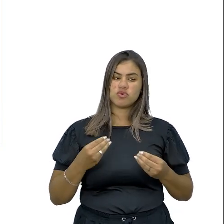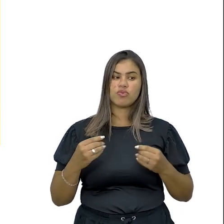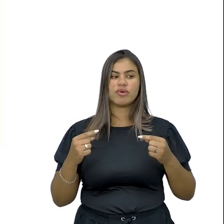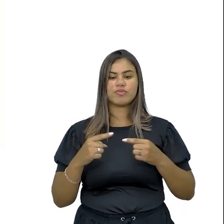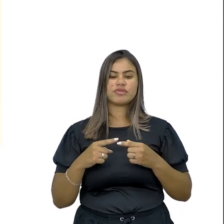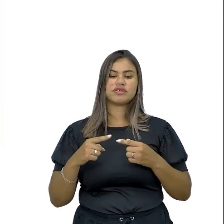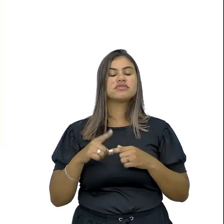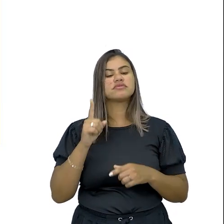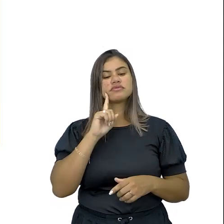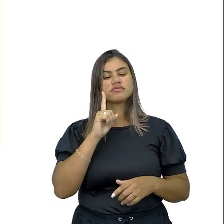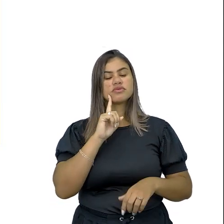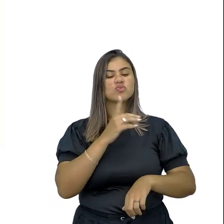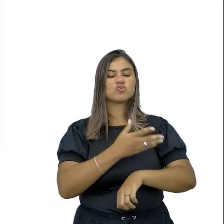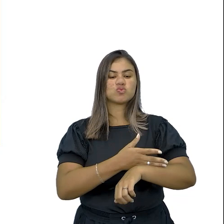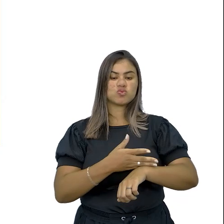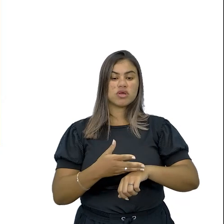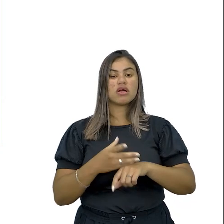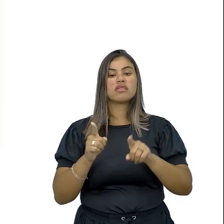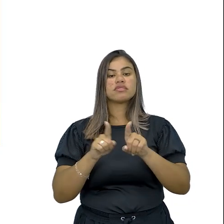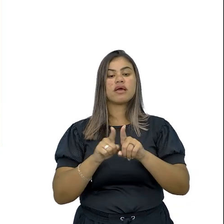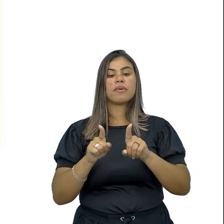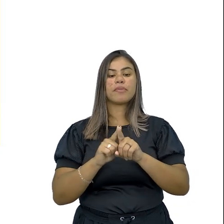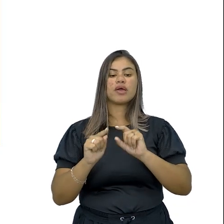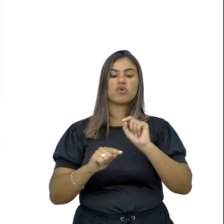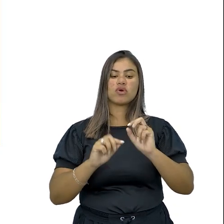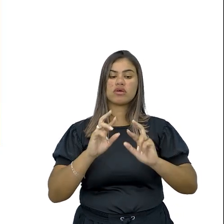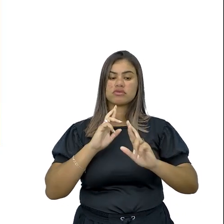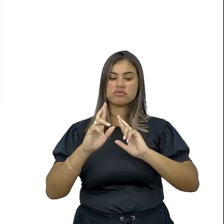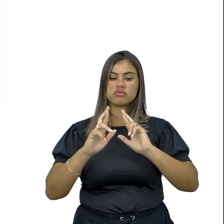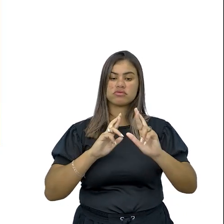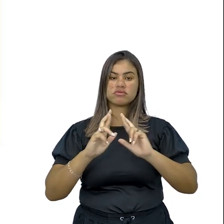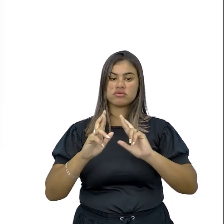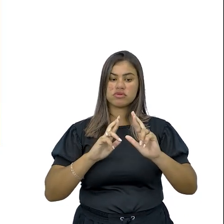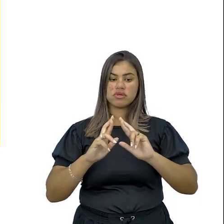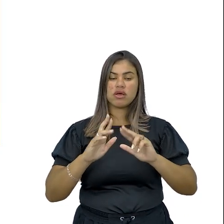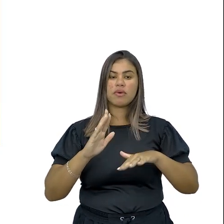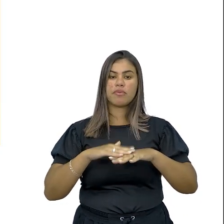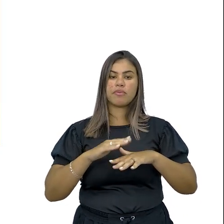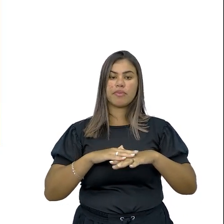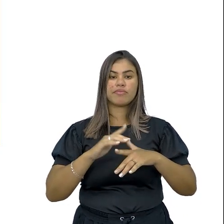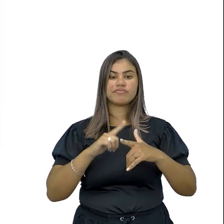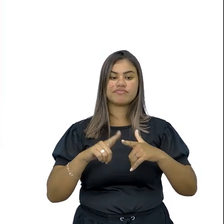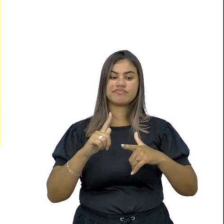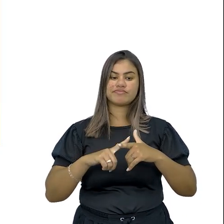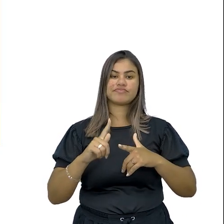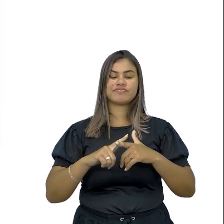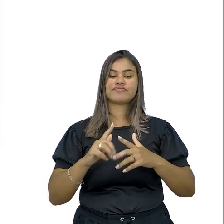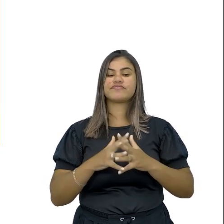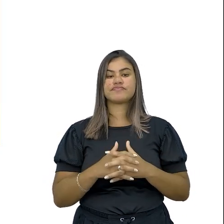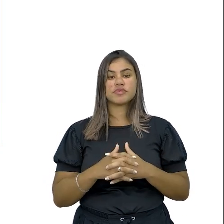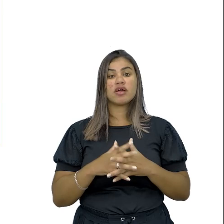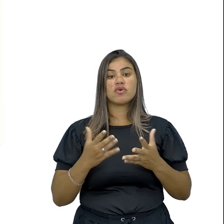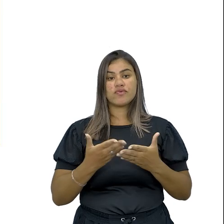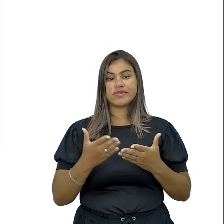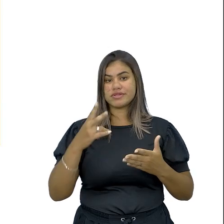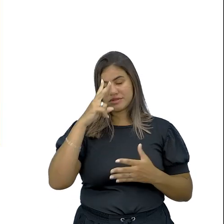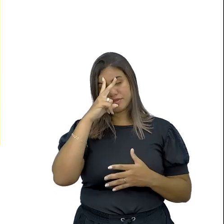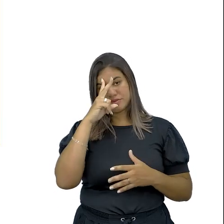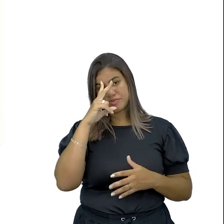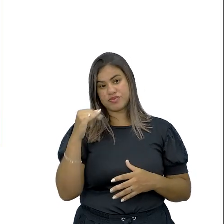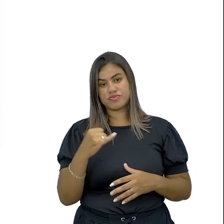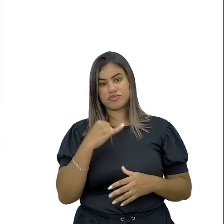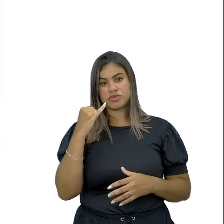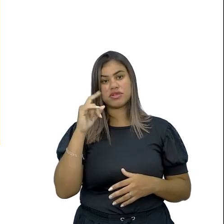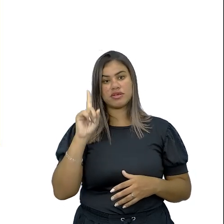cotidianas e na resolução e formulação de problemas. Lembram como isso também era importante lá para o